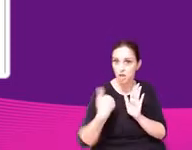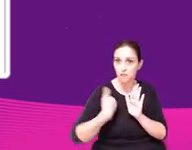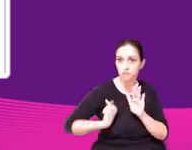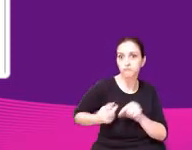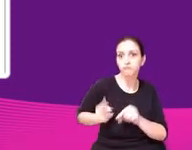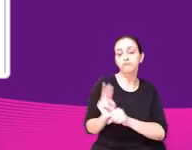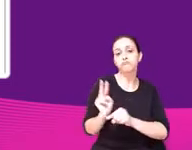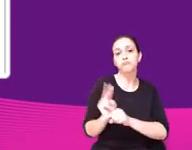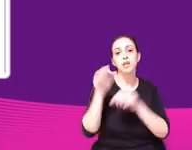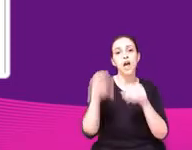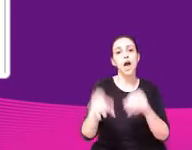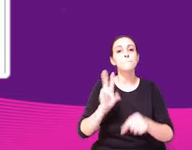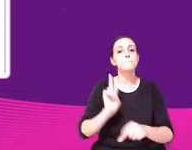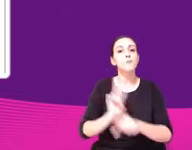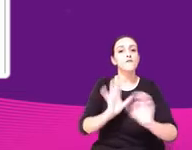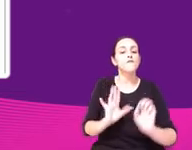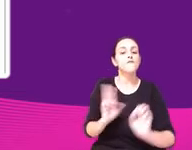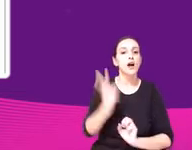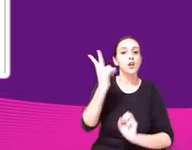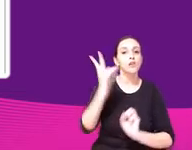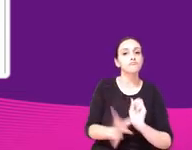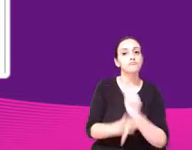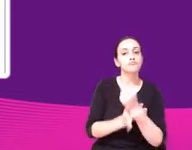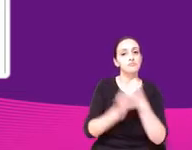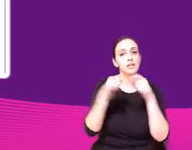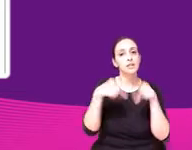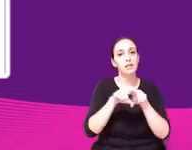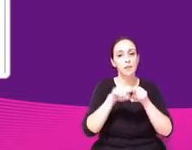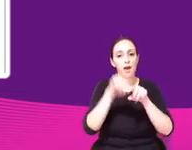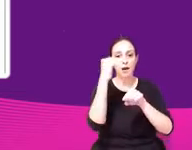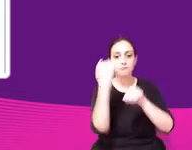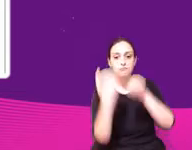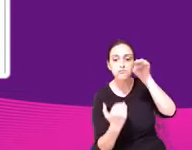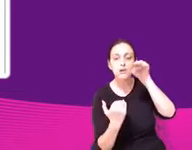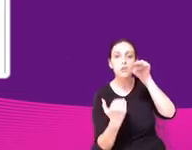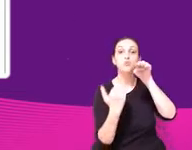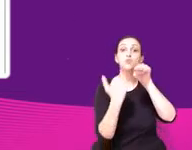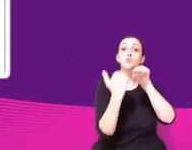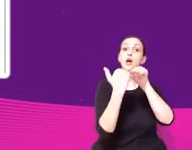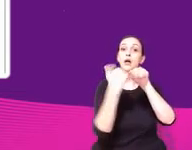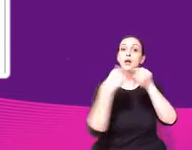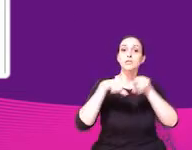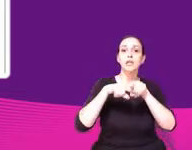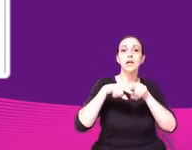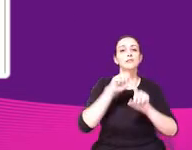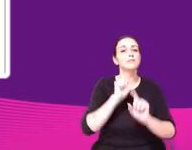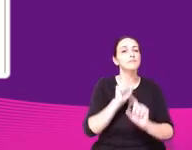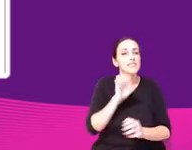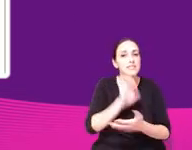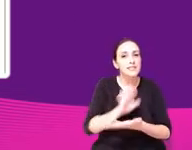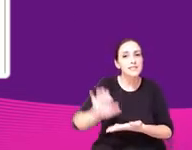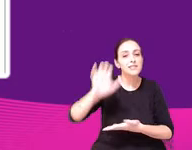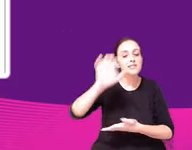doadores vivos e diminuir as desigualdades entre as regiões e estados. Esse é o nosso desafio com isso.